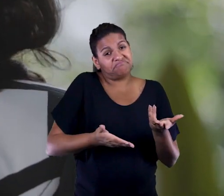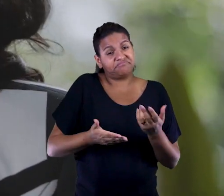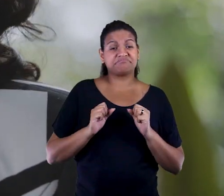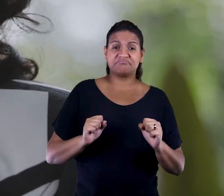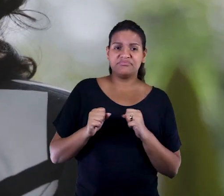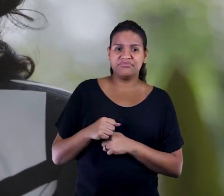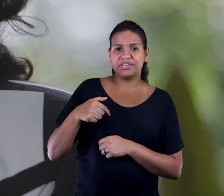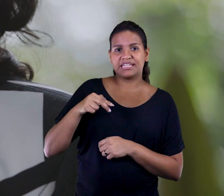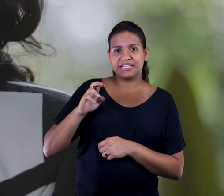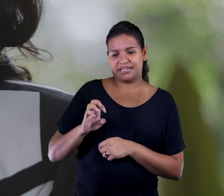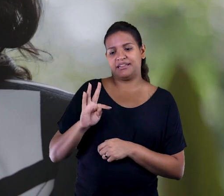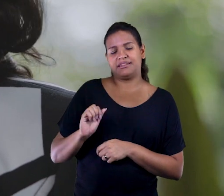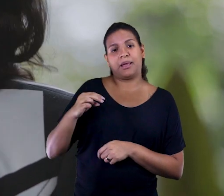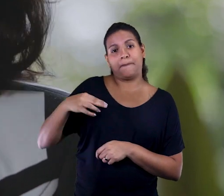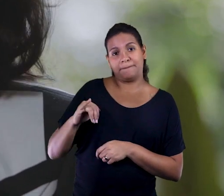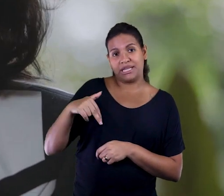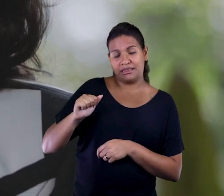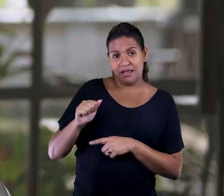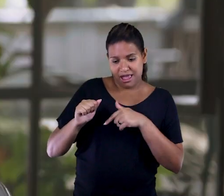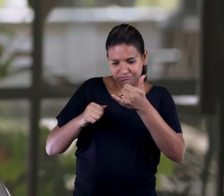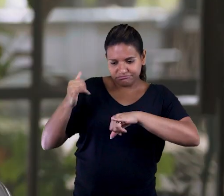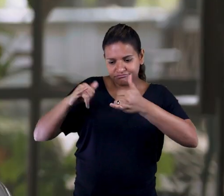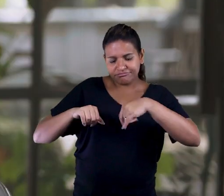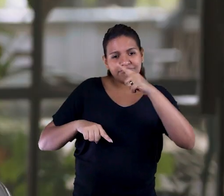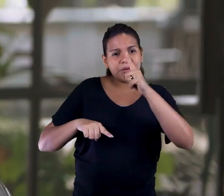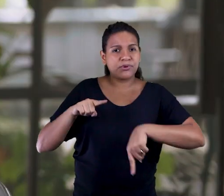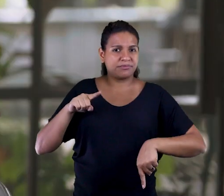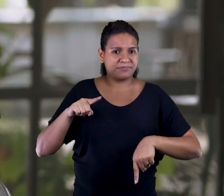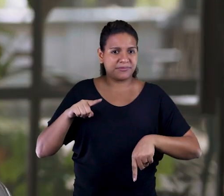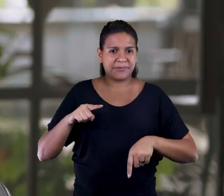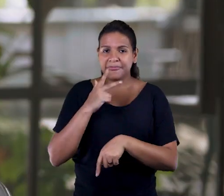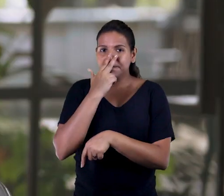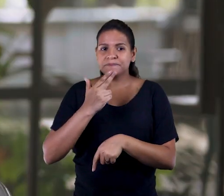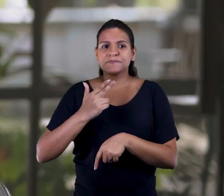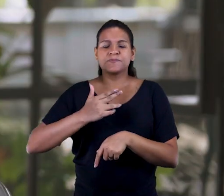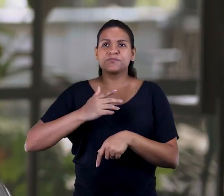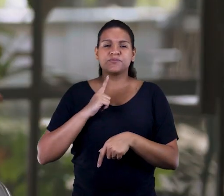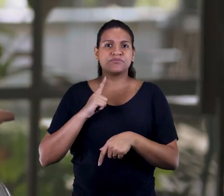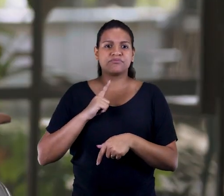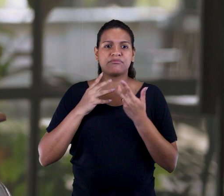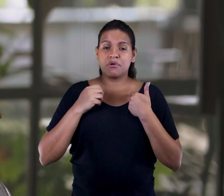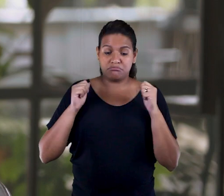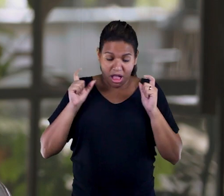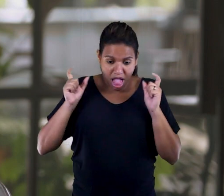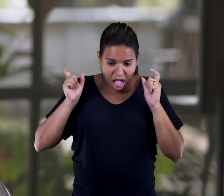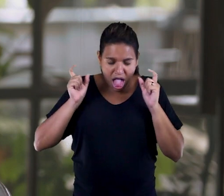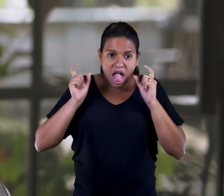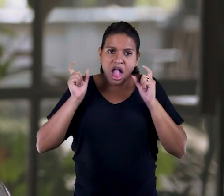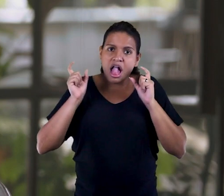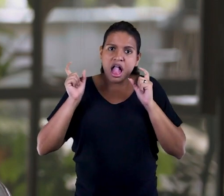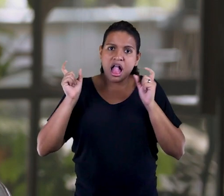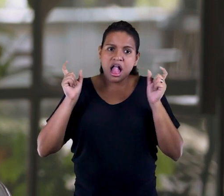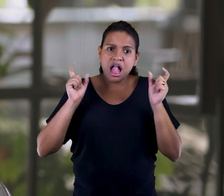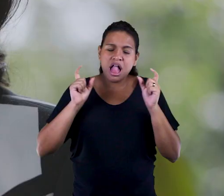e a ketamina é uma substância proibida. Ela deixava o animal mais alerta, mais desperto.